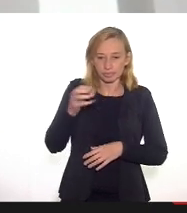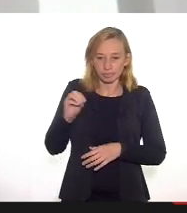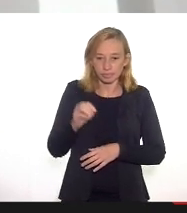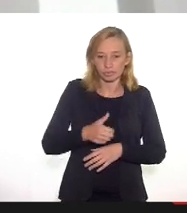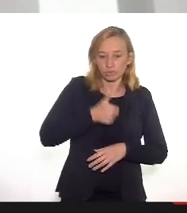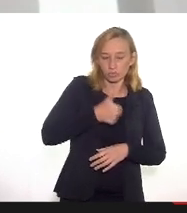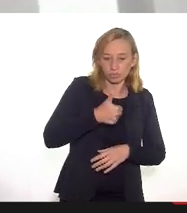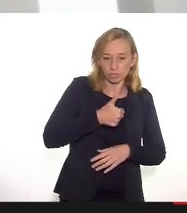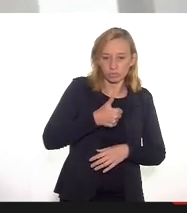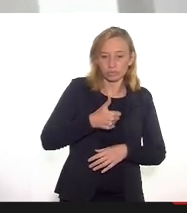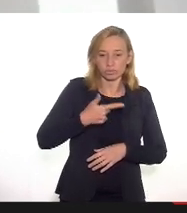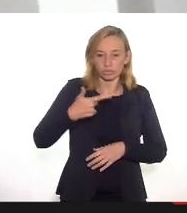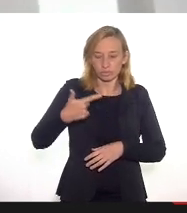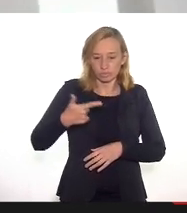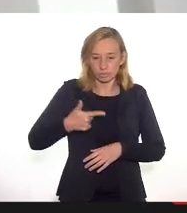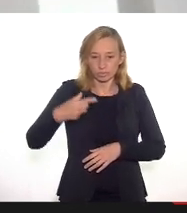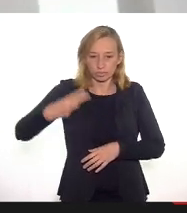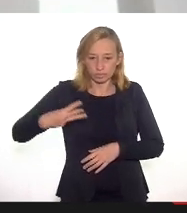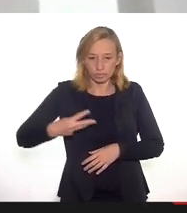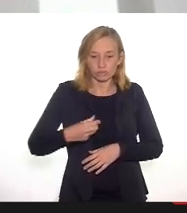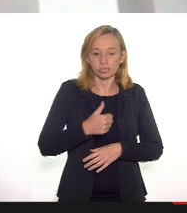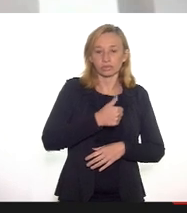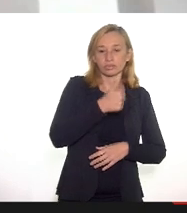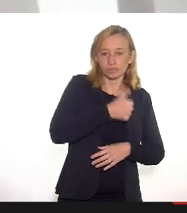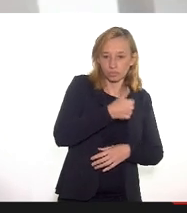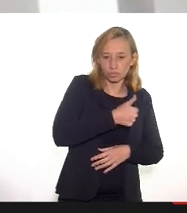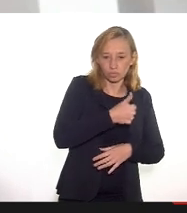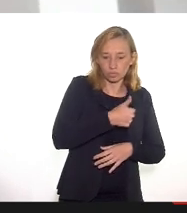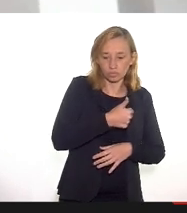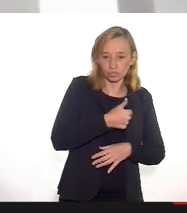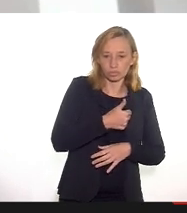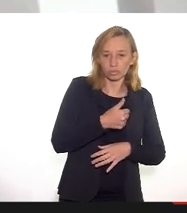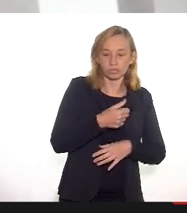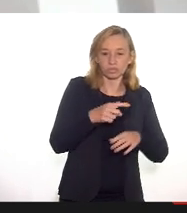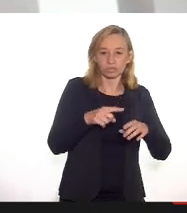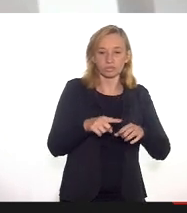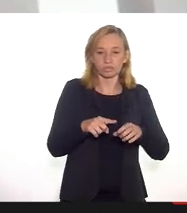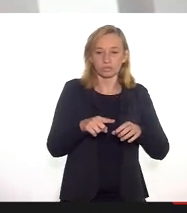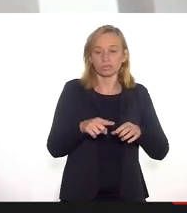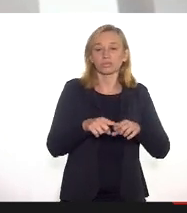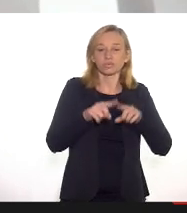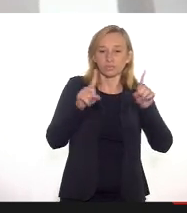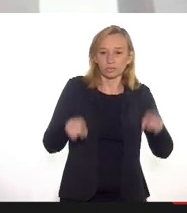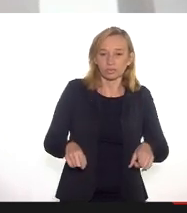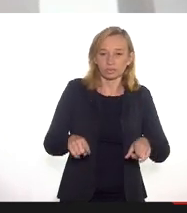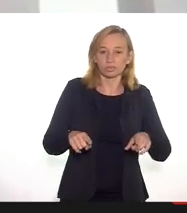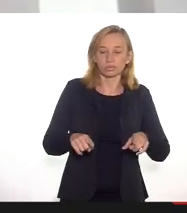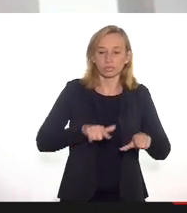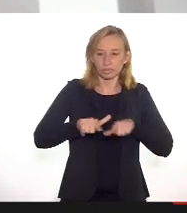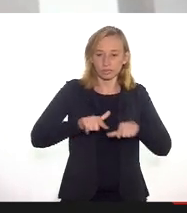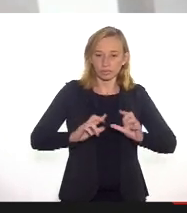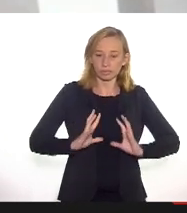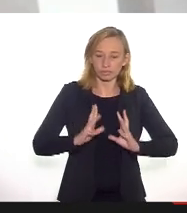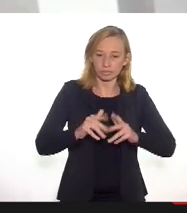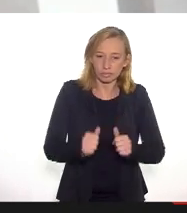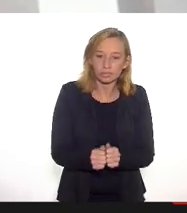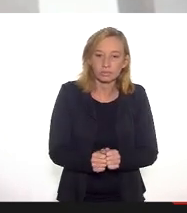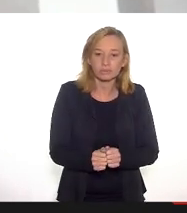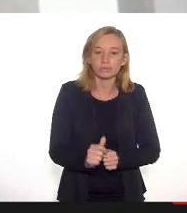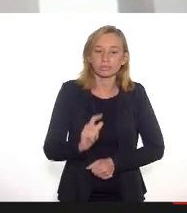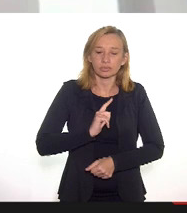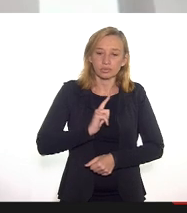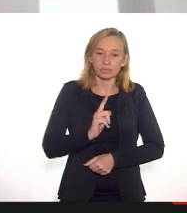pregão 1 é o de serviços gerais em andamento, para poder ter os